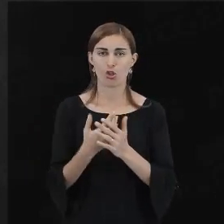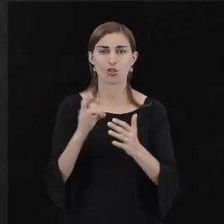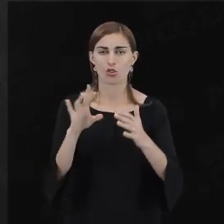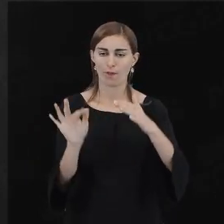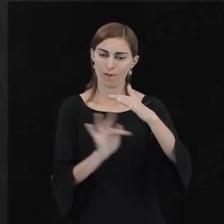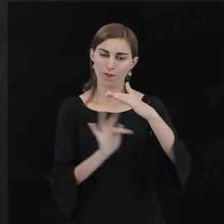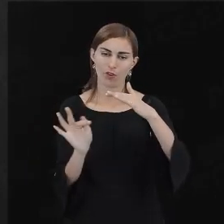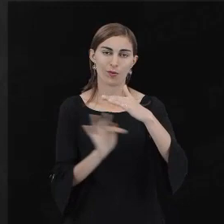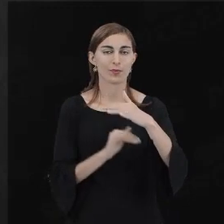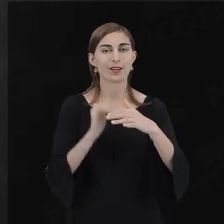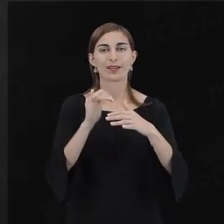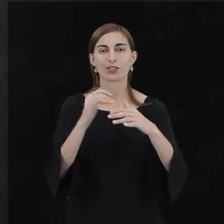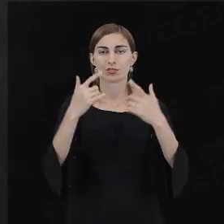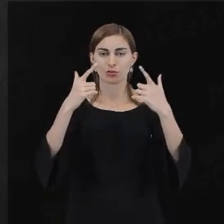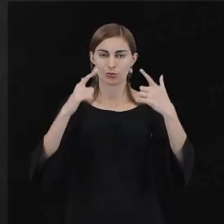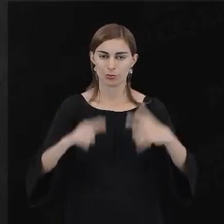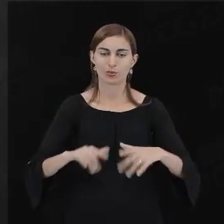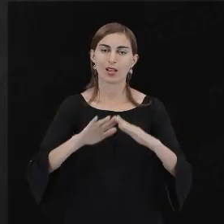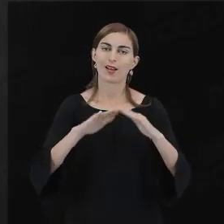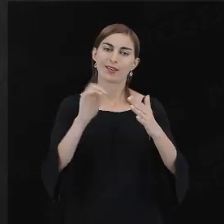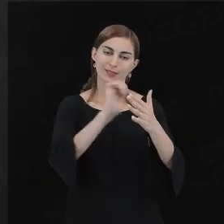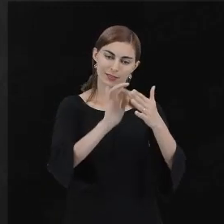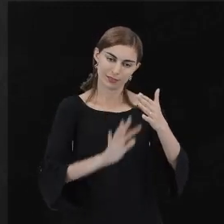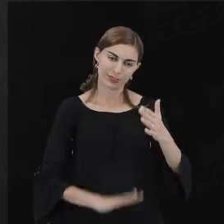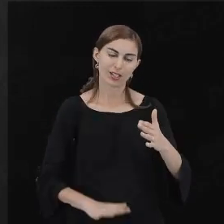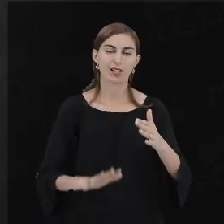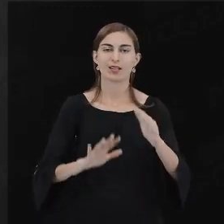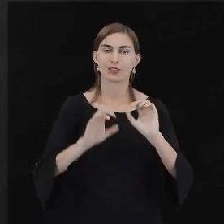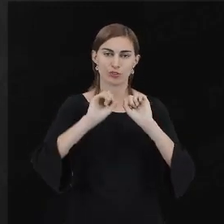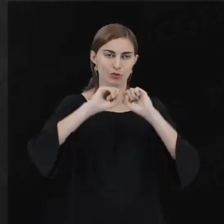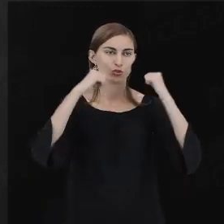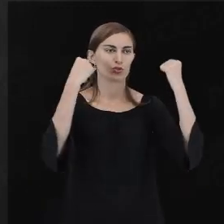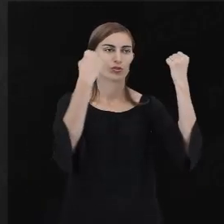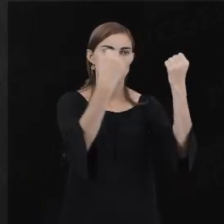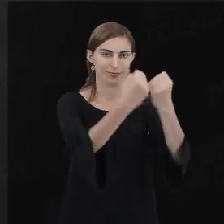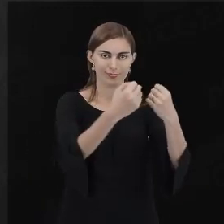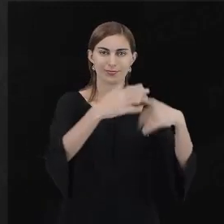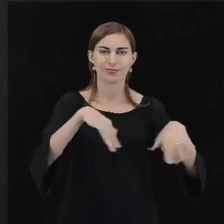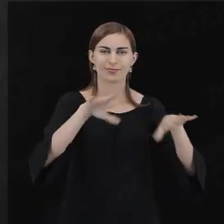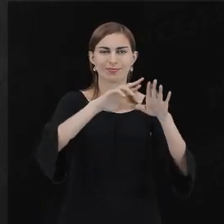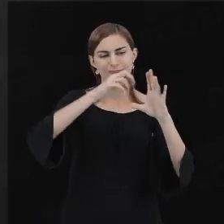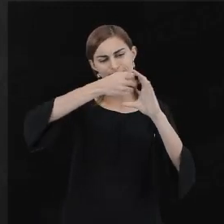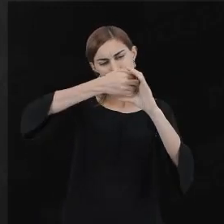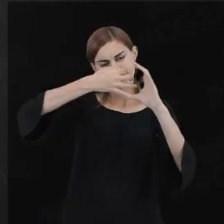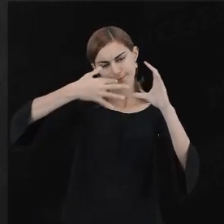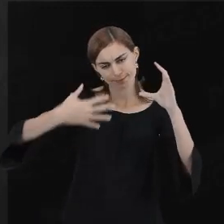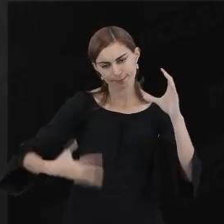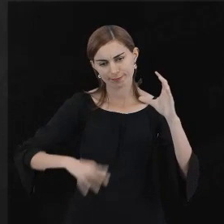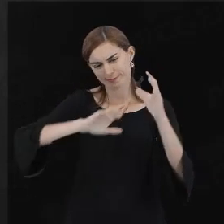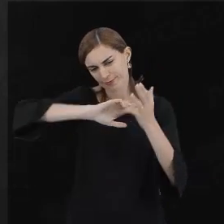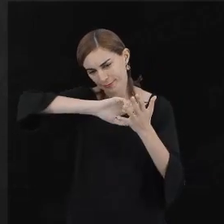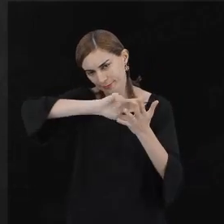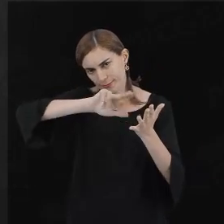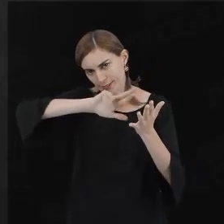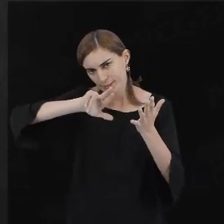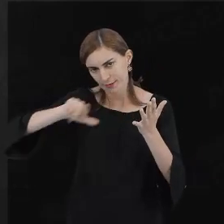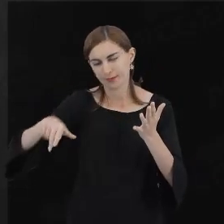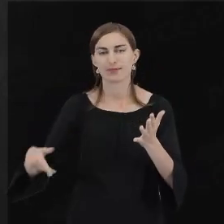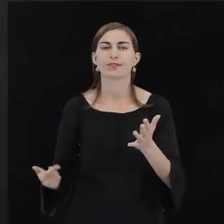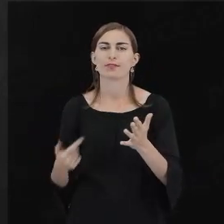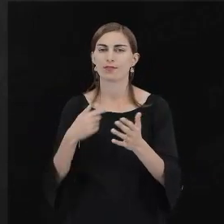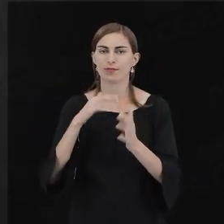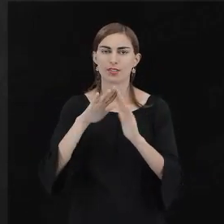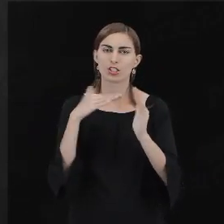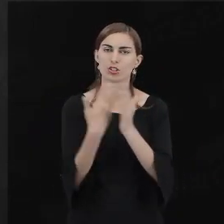interatividade, de práticas socioculturais, de vários aspectos que precisam ser considerados quando a gente diz que as escolas